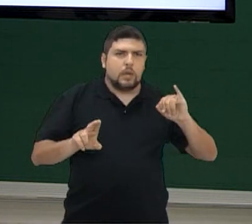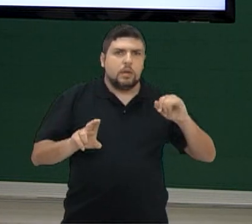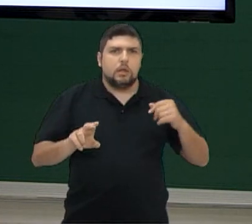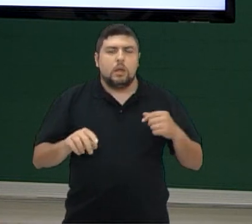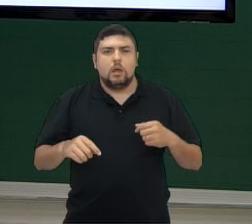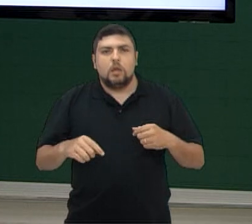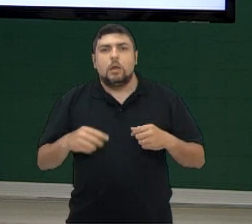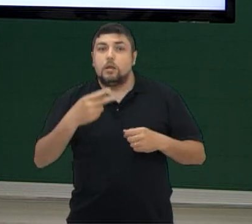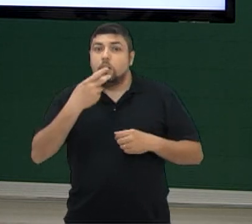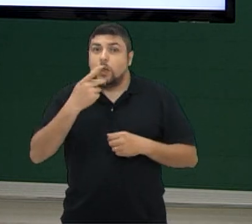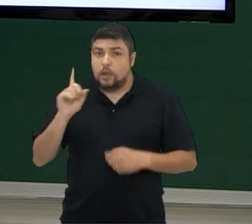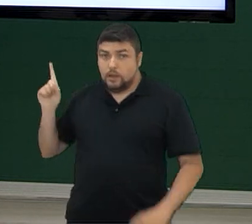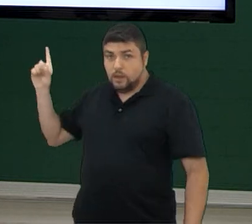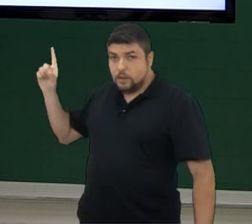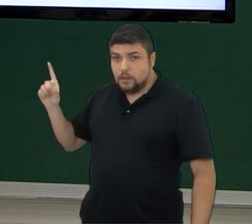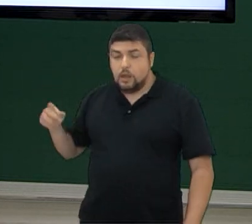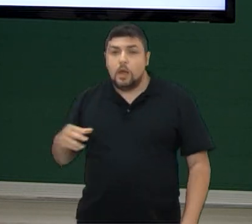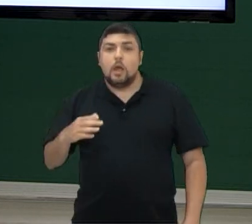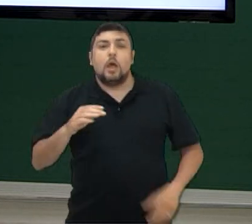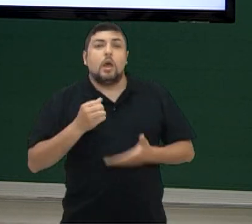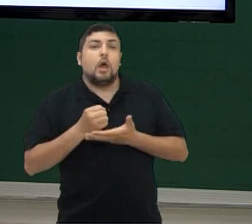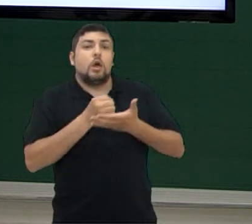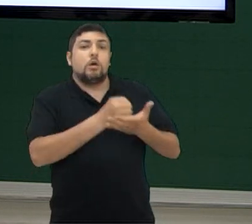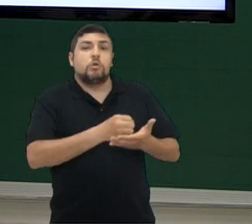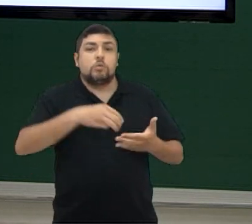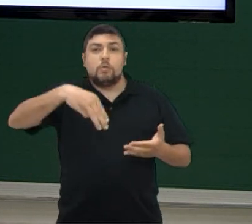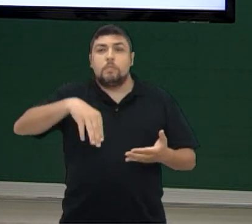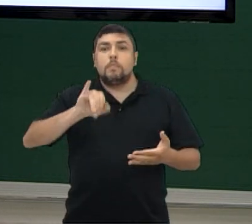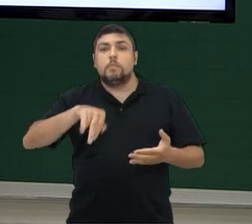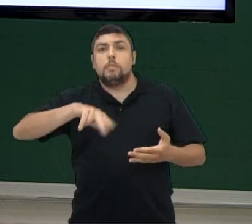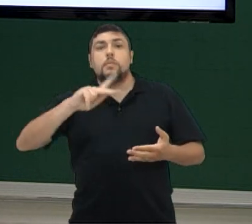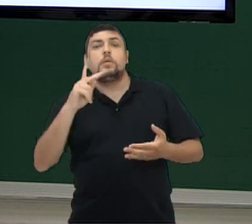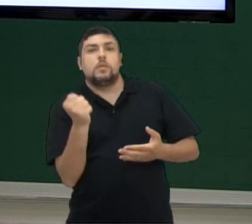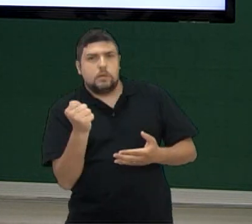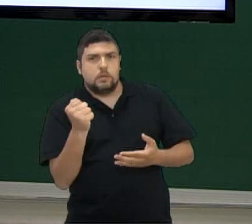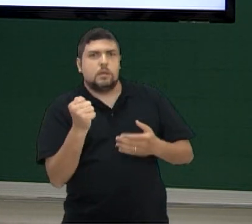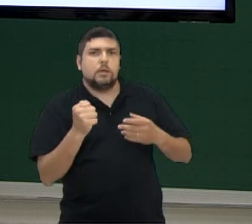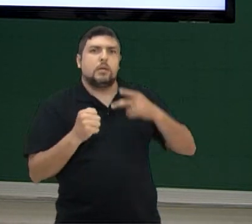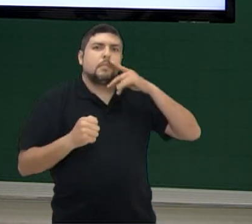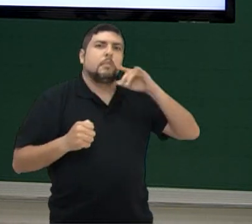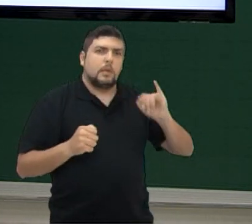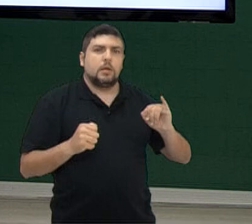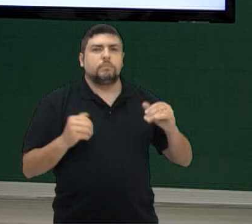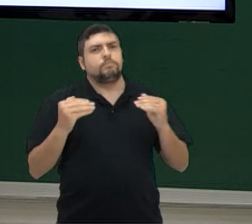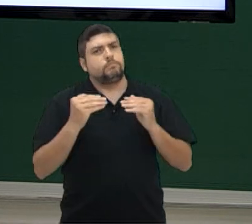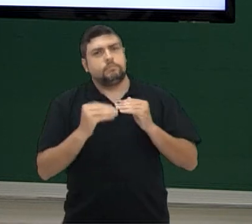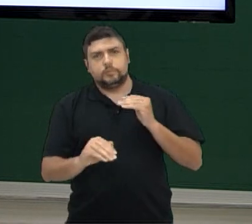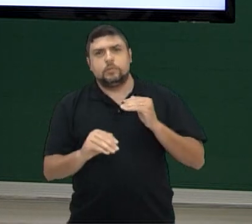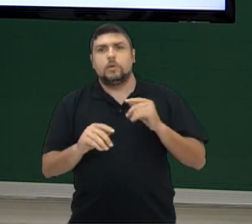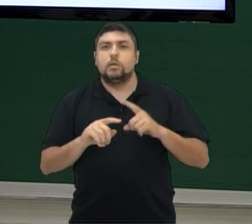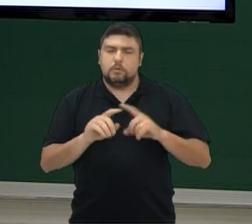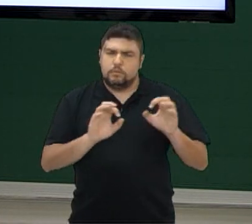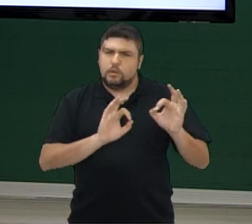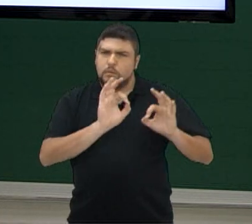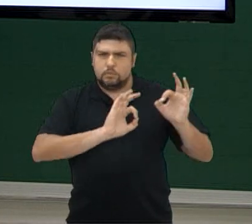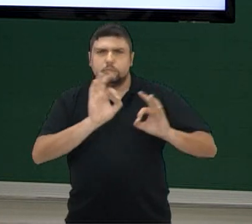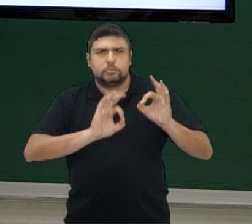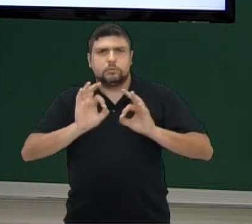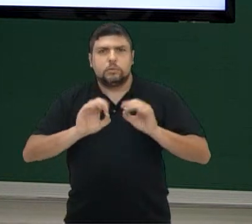minha pai, né? Então eu mantive a originalidade da escrita, né, de um garoto de 9 anos, quando ele faz esse